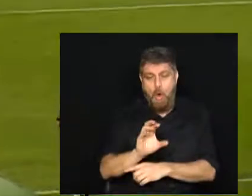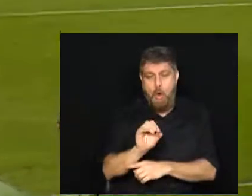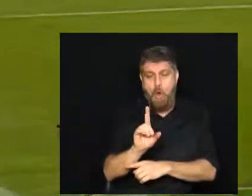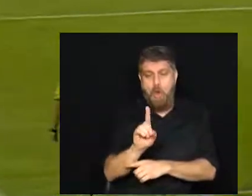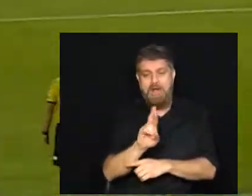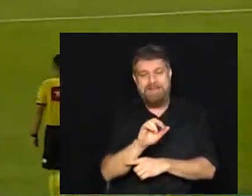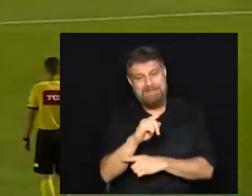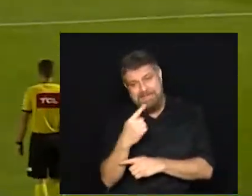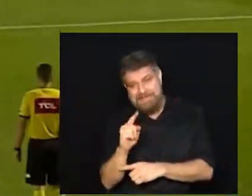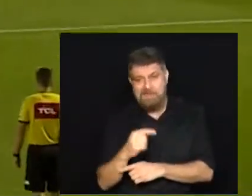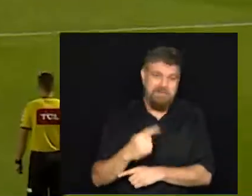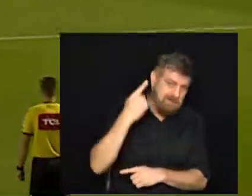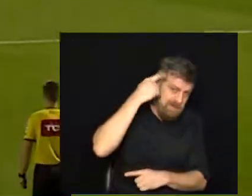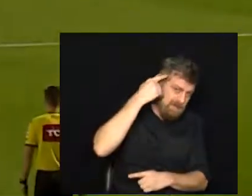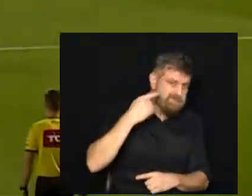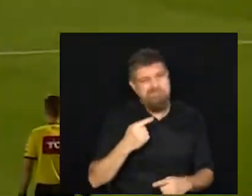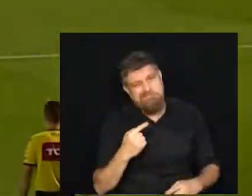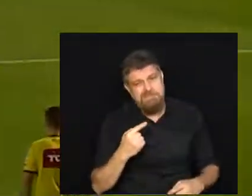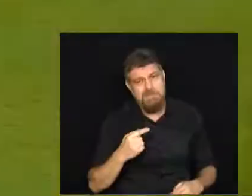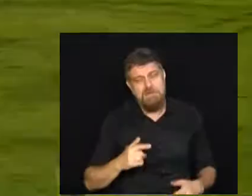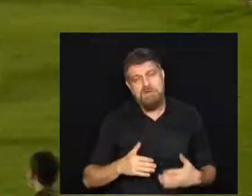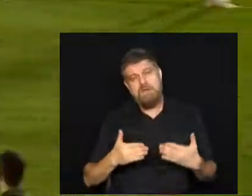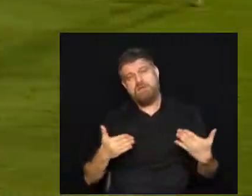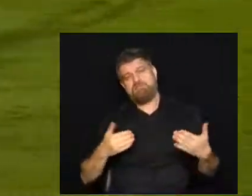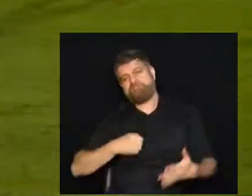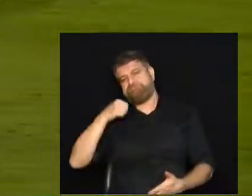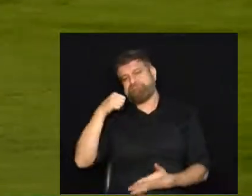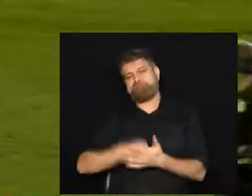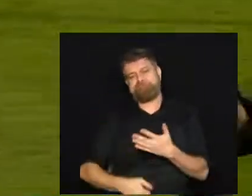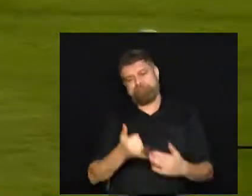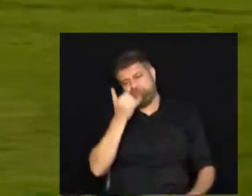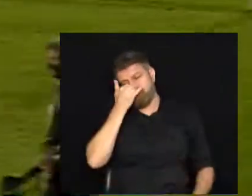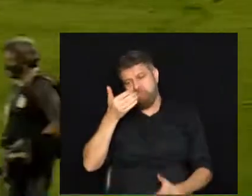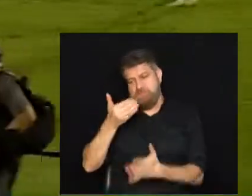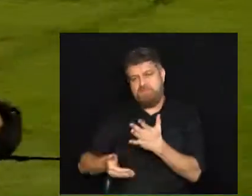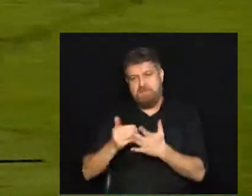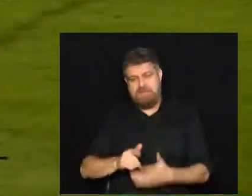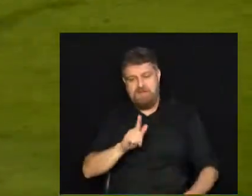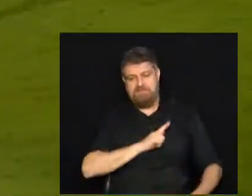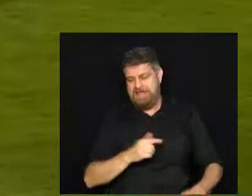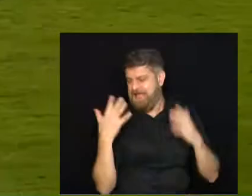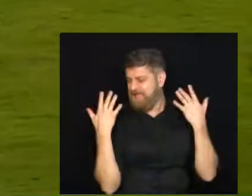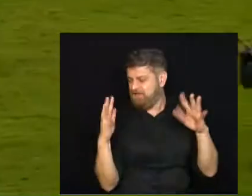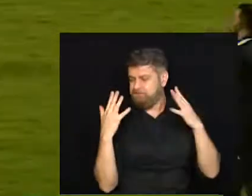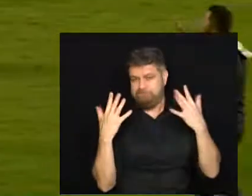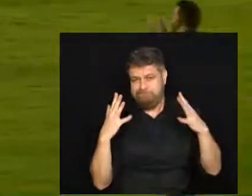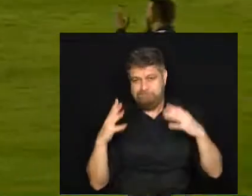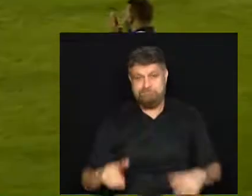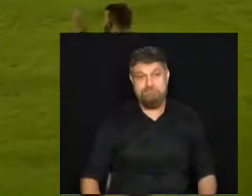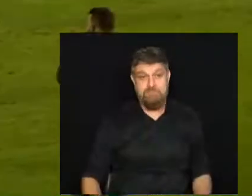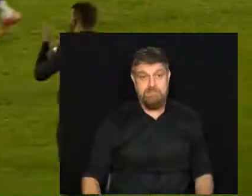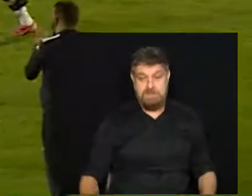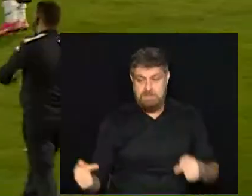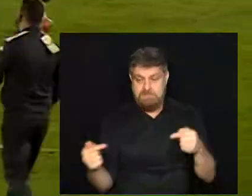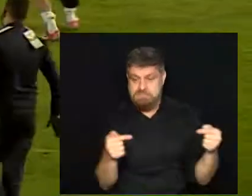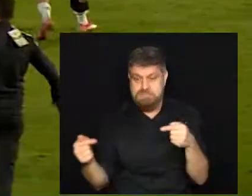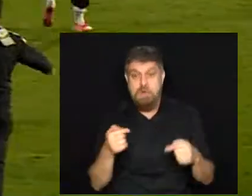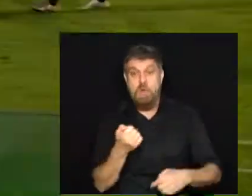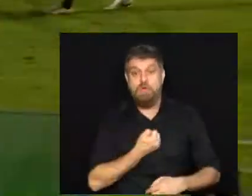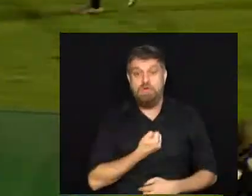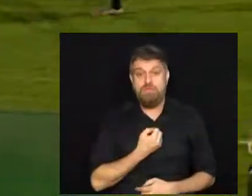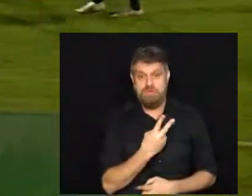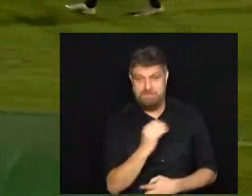após cobrança de escanteio, mas ficou nisso, festa verde e branco. No derby de número 200,